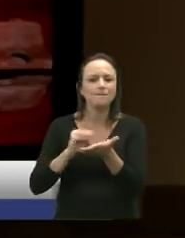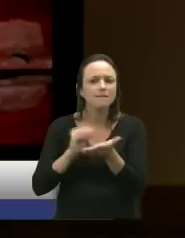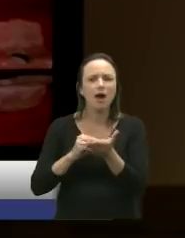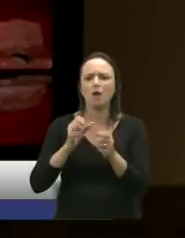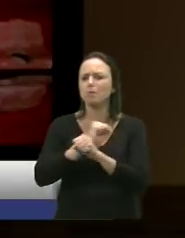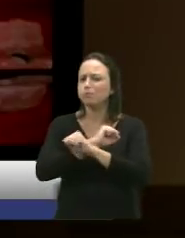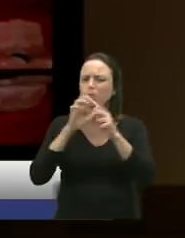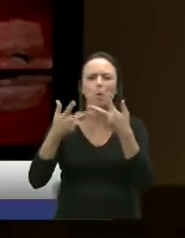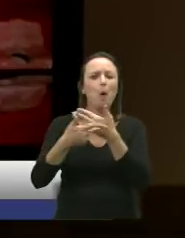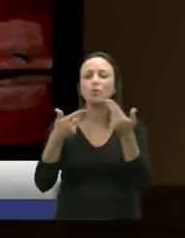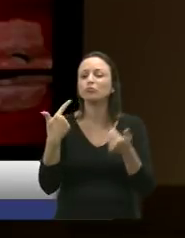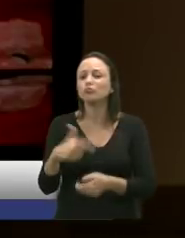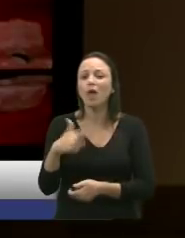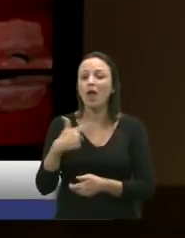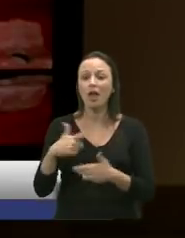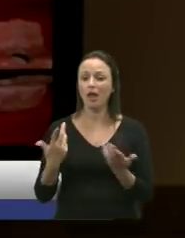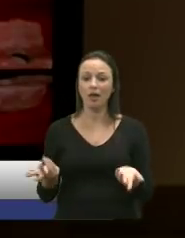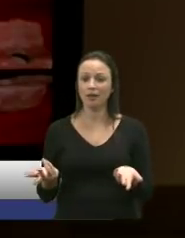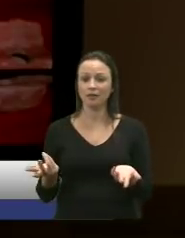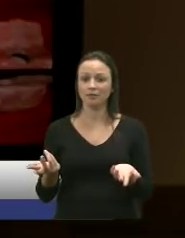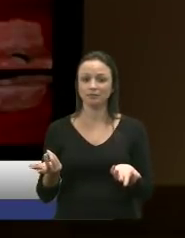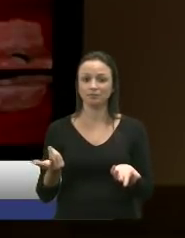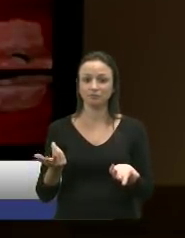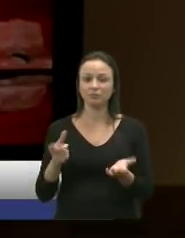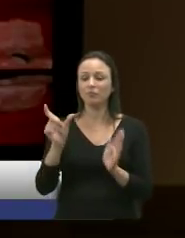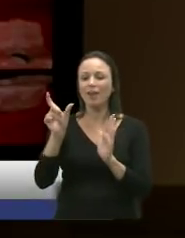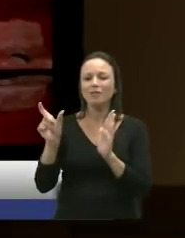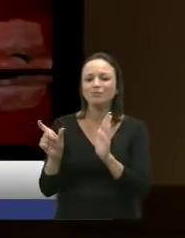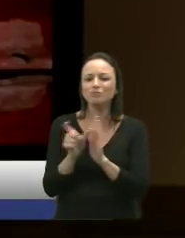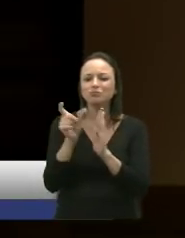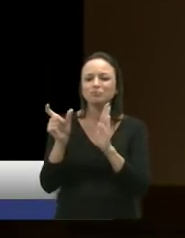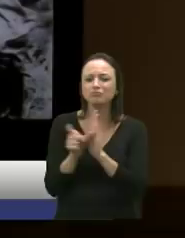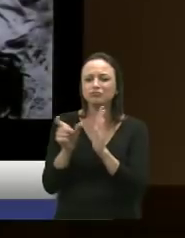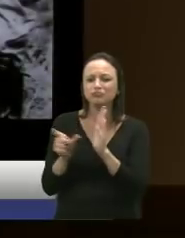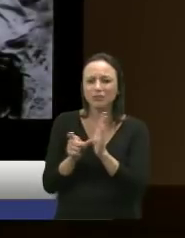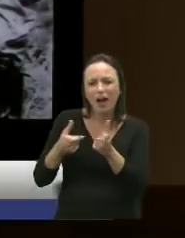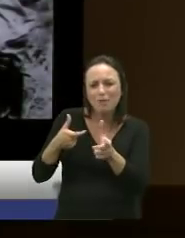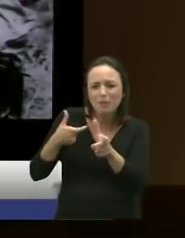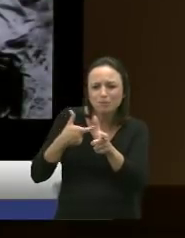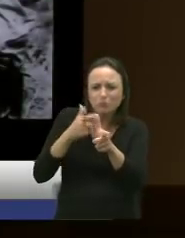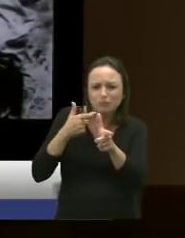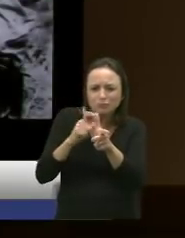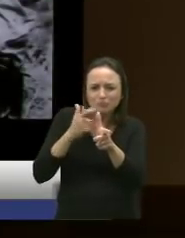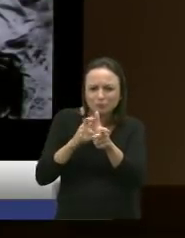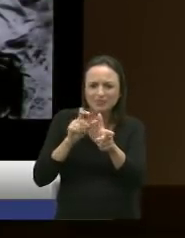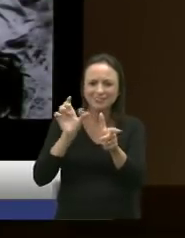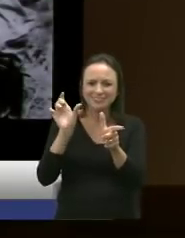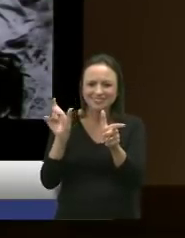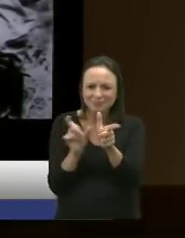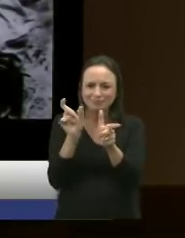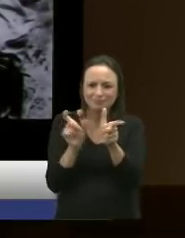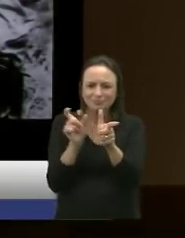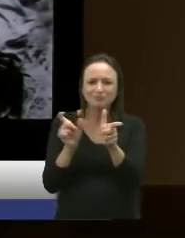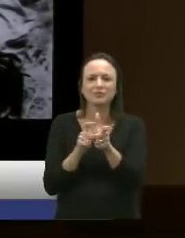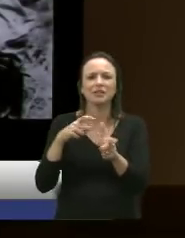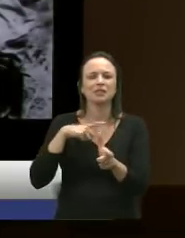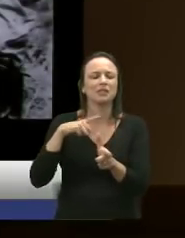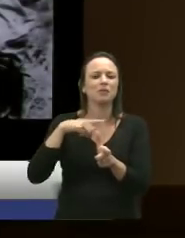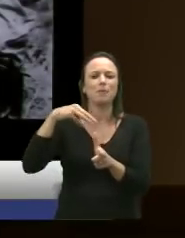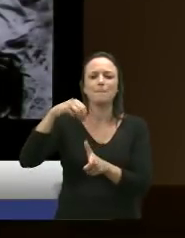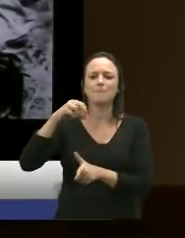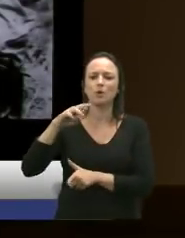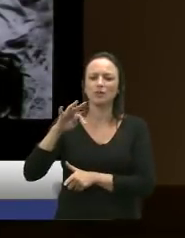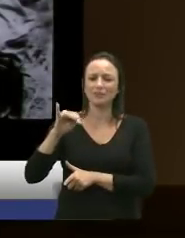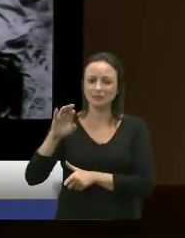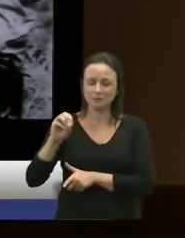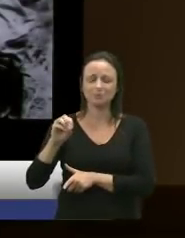outros improvisos, os cartuchos que eram enviados para a retaguarda e recarregados, nós tivemos também morteiro, inclusive um